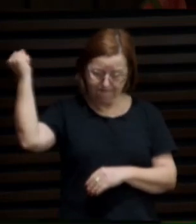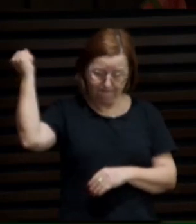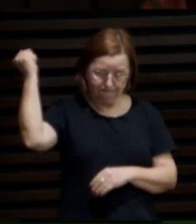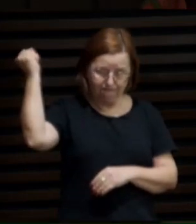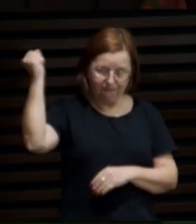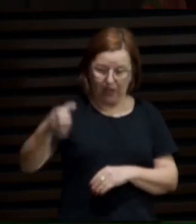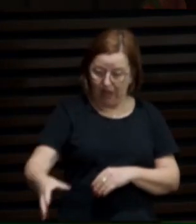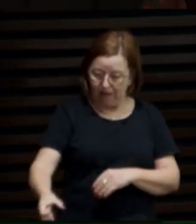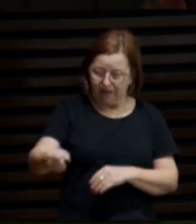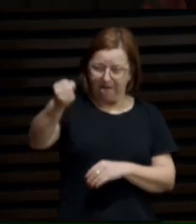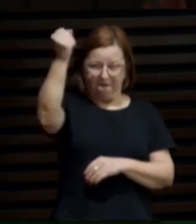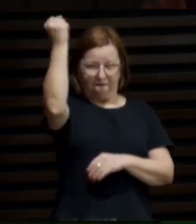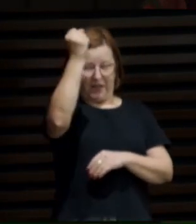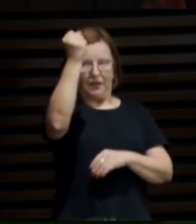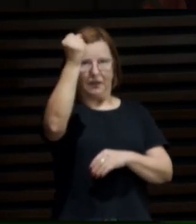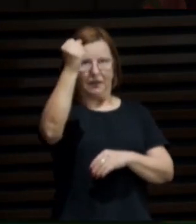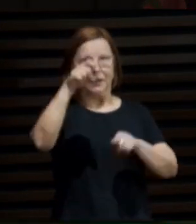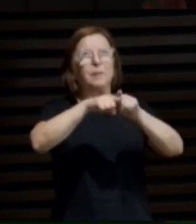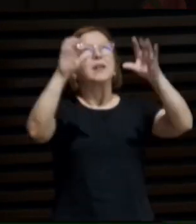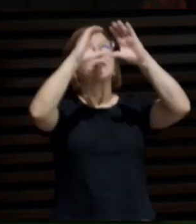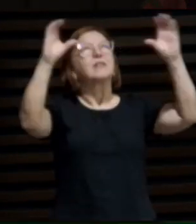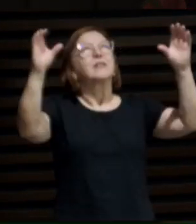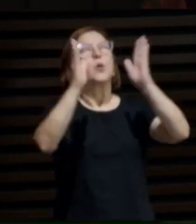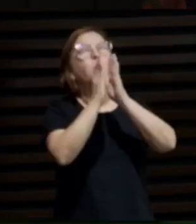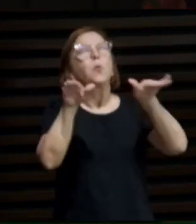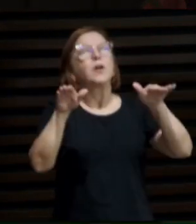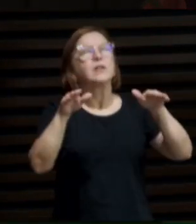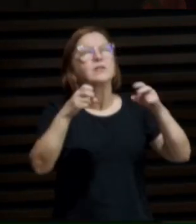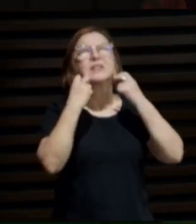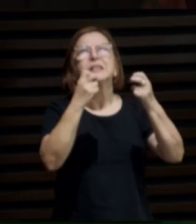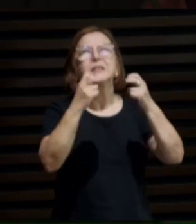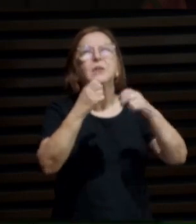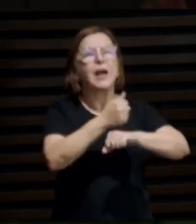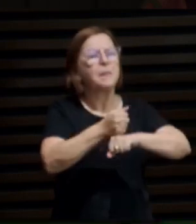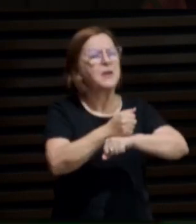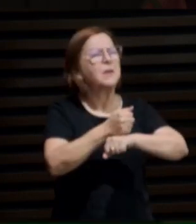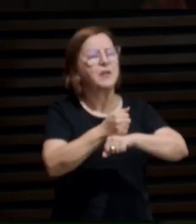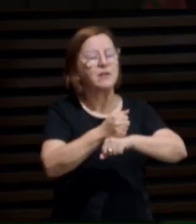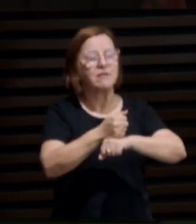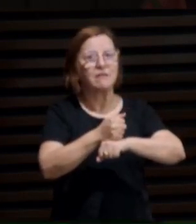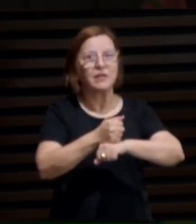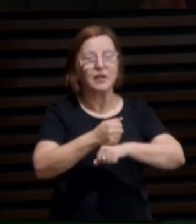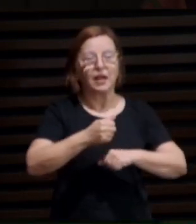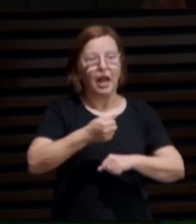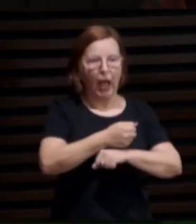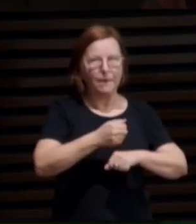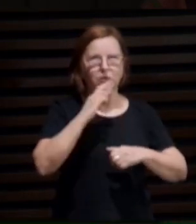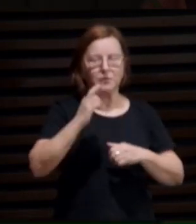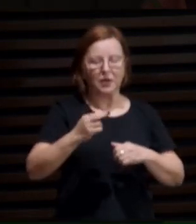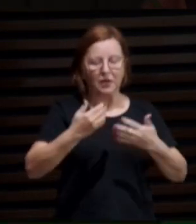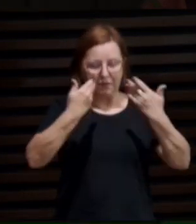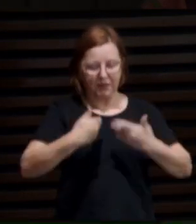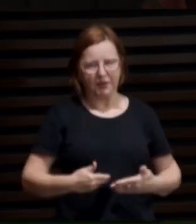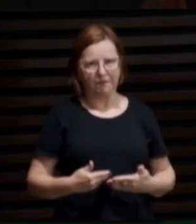lhe bradou o anjo do Senhor. Abraão, Abraão, ele respondeu, eis-me aqui. Então lhe disse, não